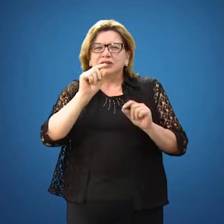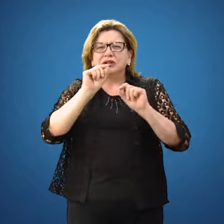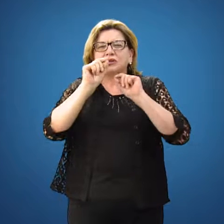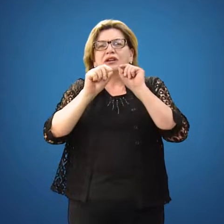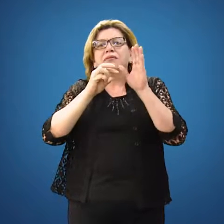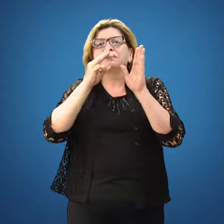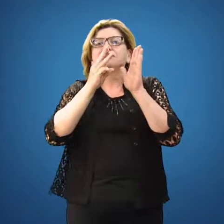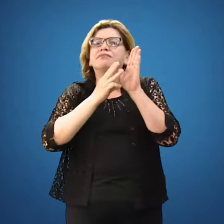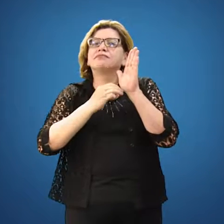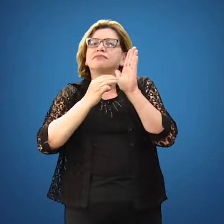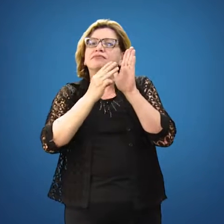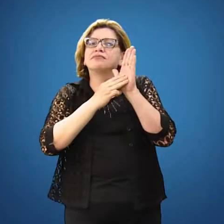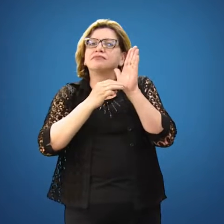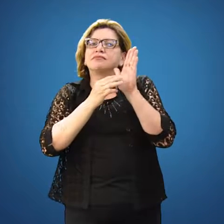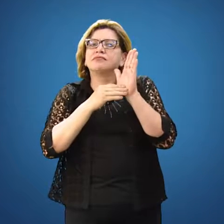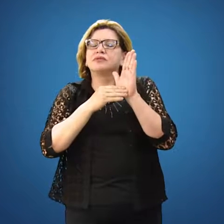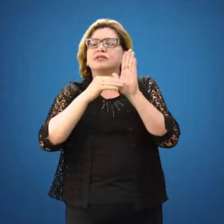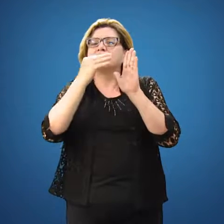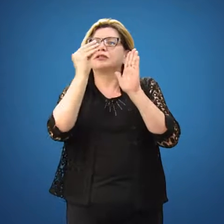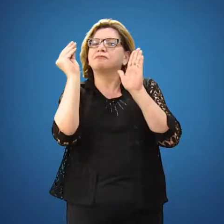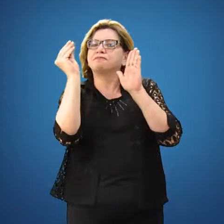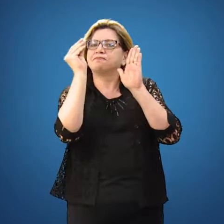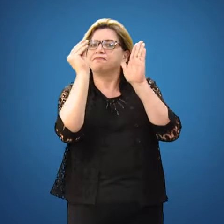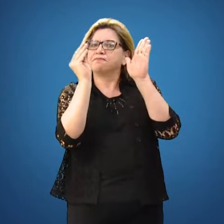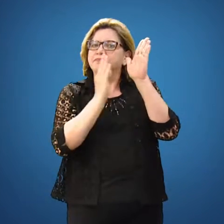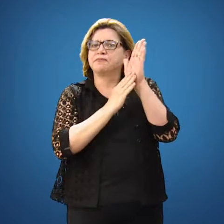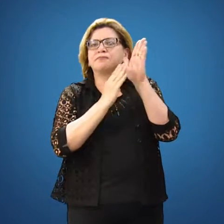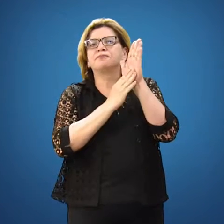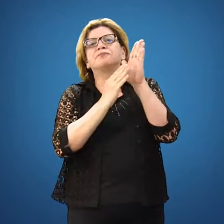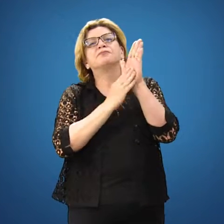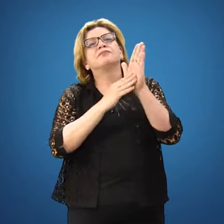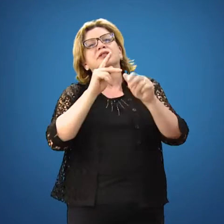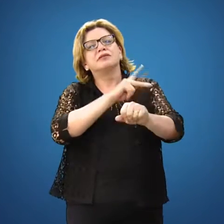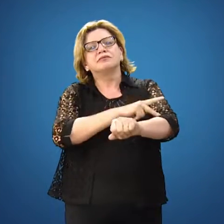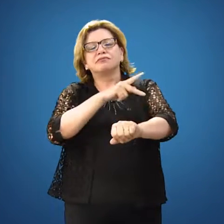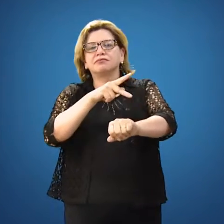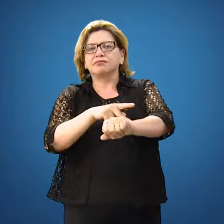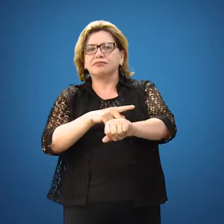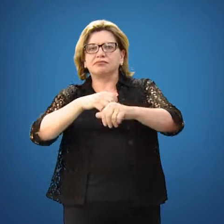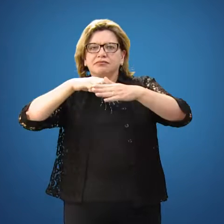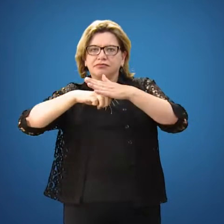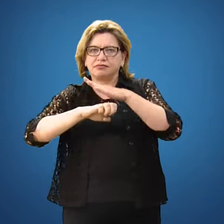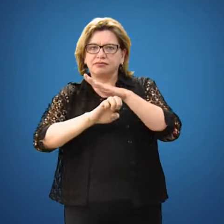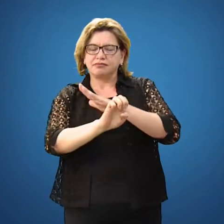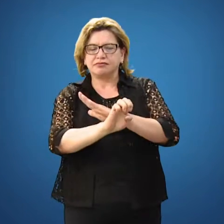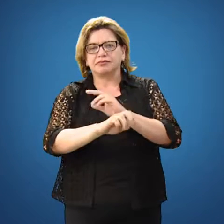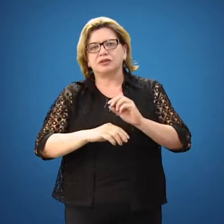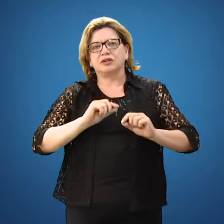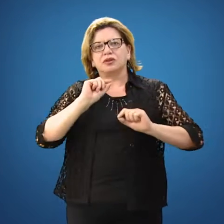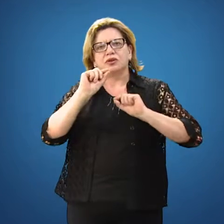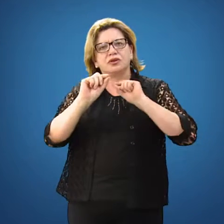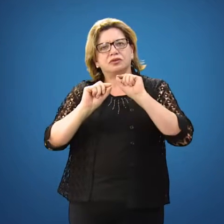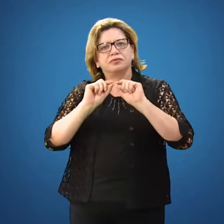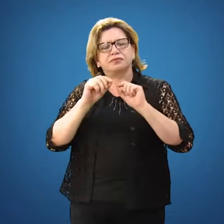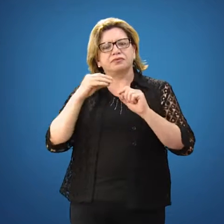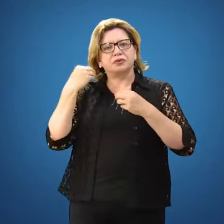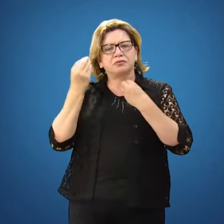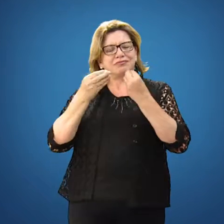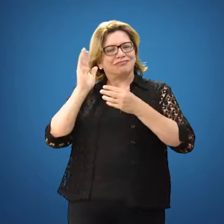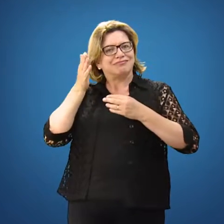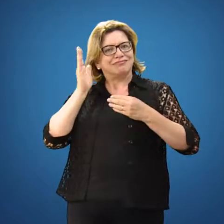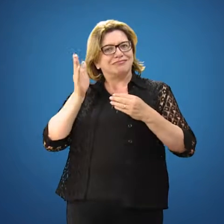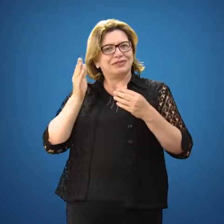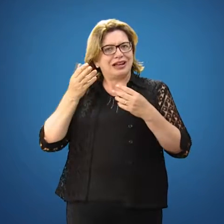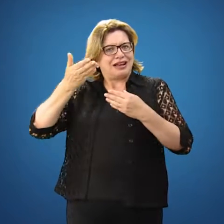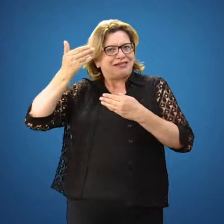da metodologia dessa proposta pedagógica da pedagogia empreendedora. Então, como nós